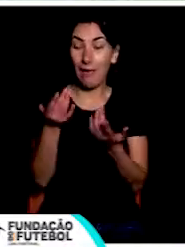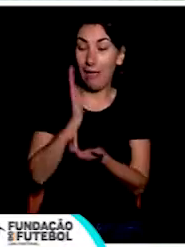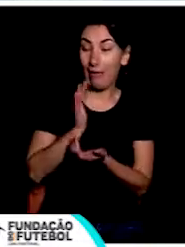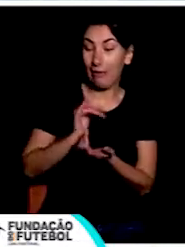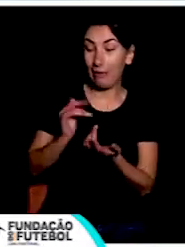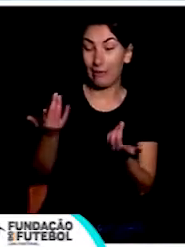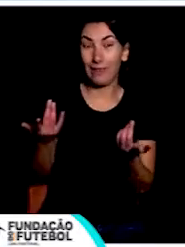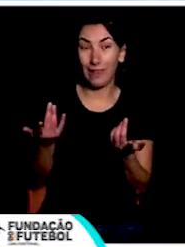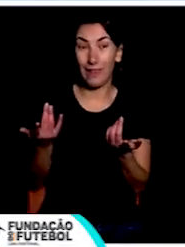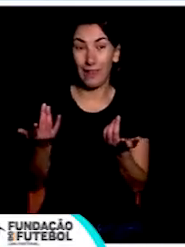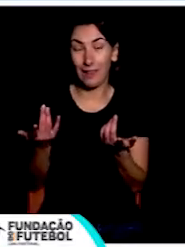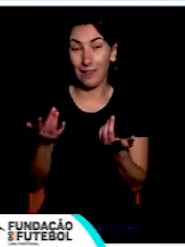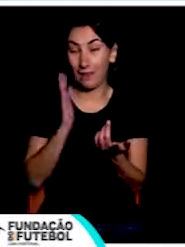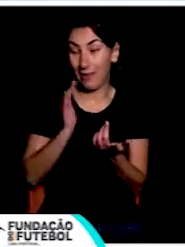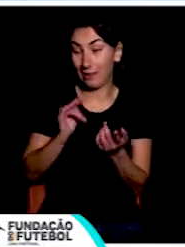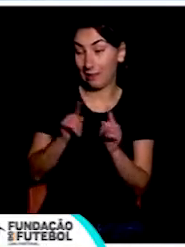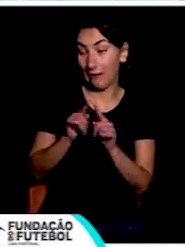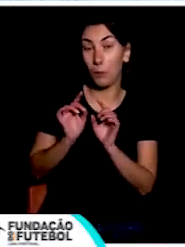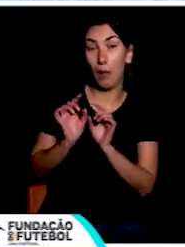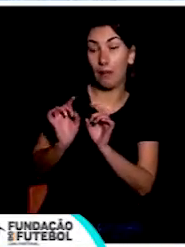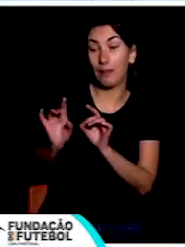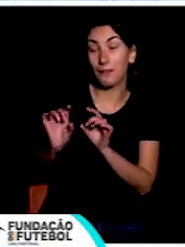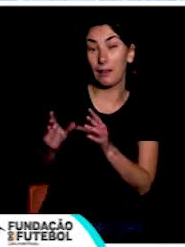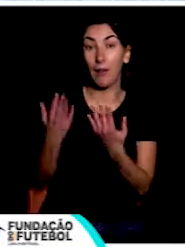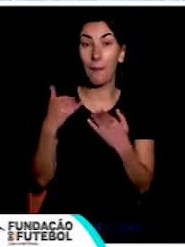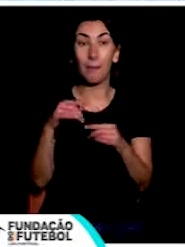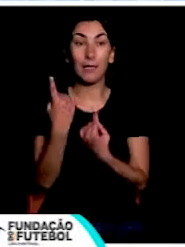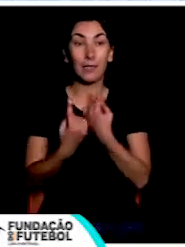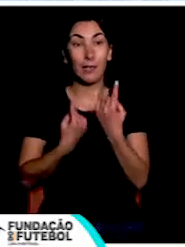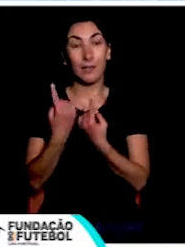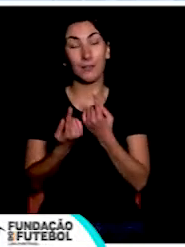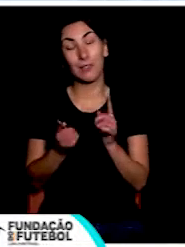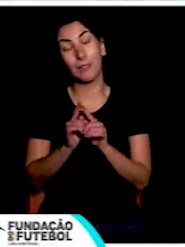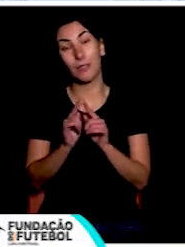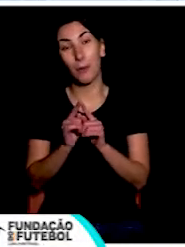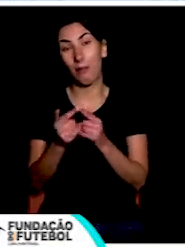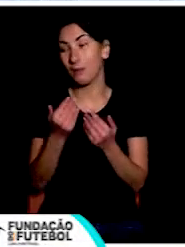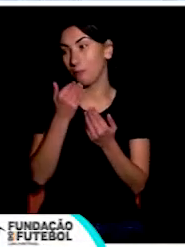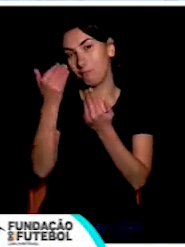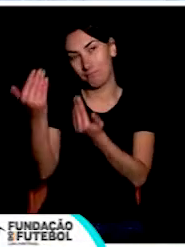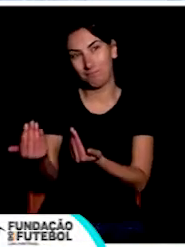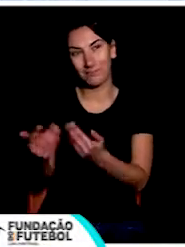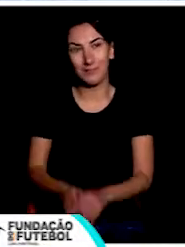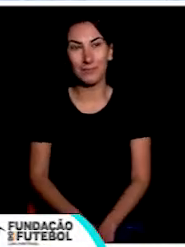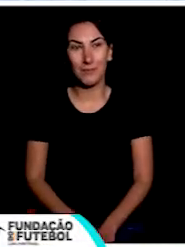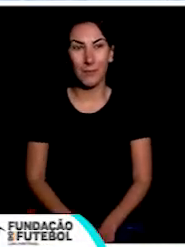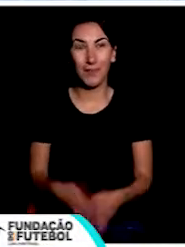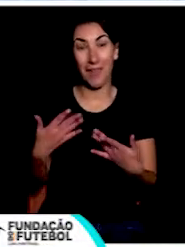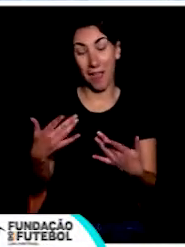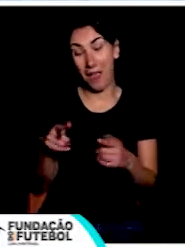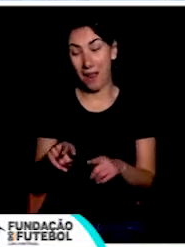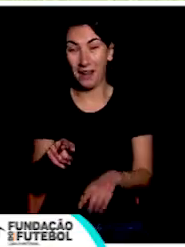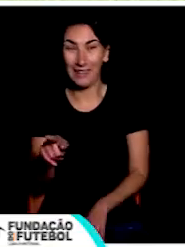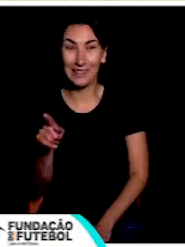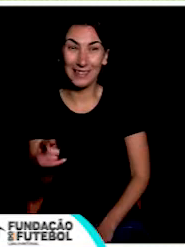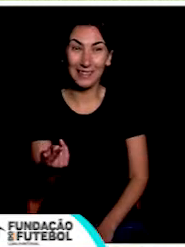Mas é tentar contrariar. O nosso trabalho é tentar contrariar, mas às vezes temos que dar mérito também ao